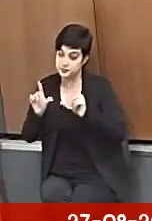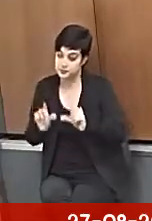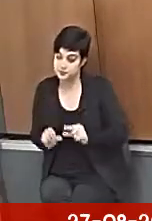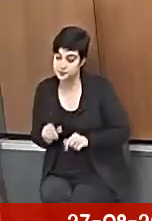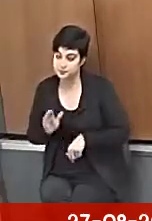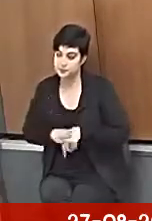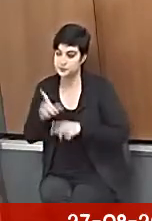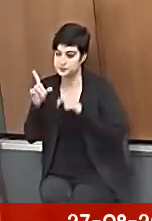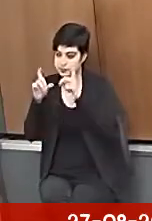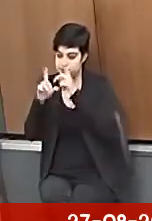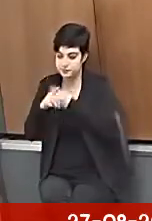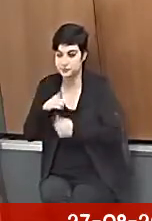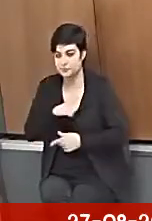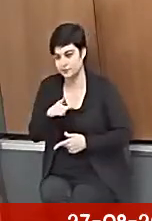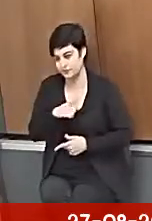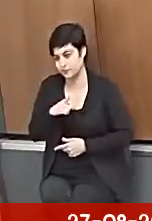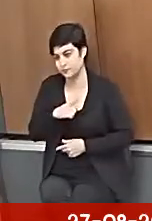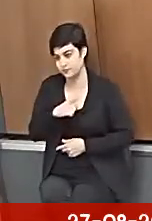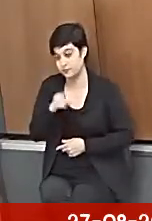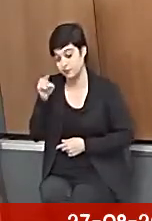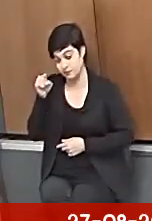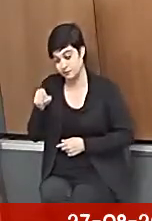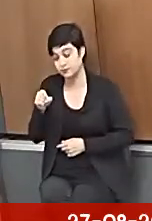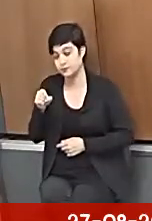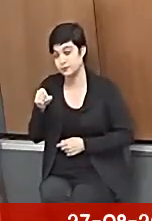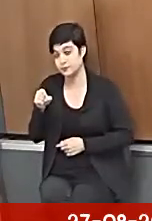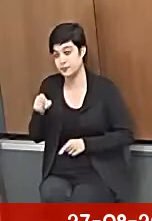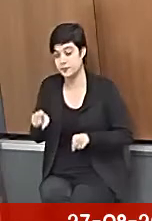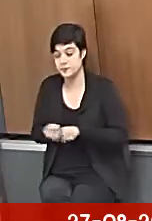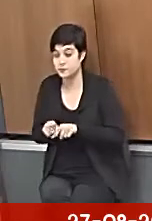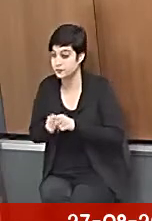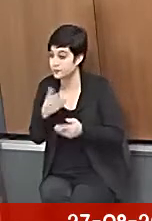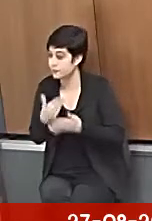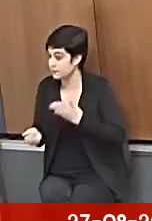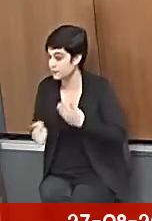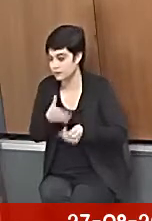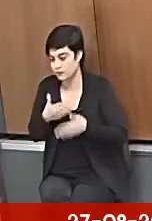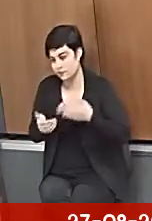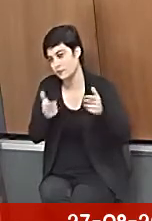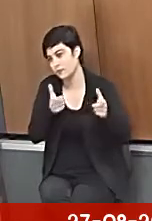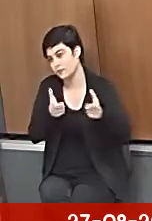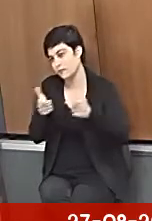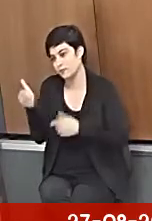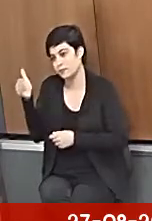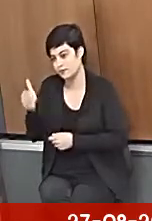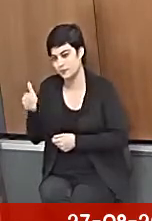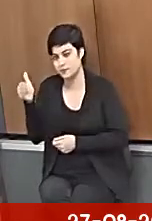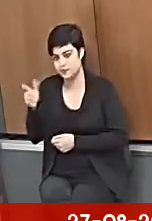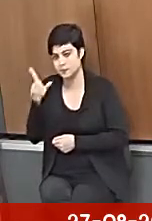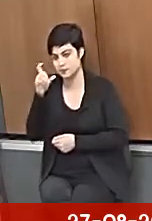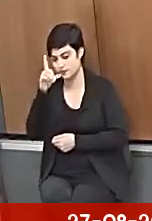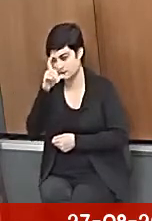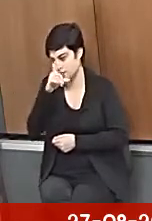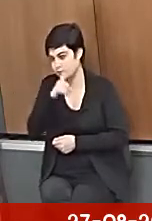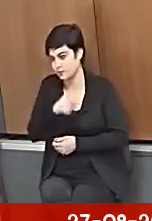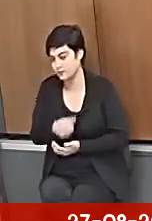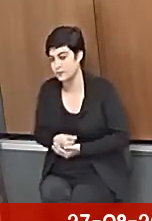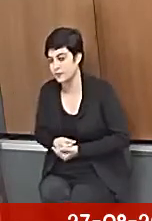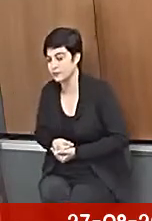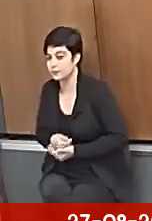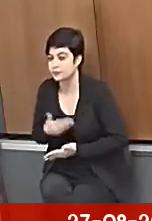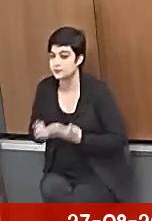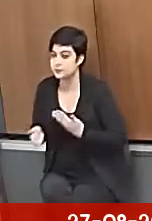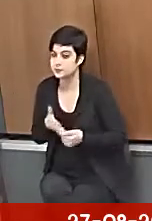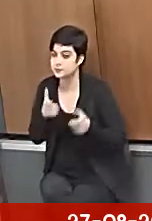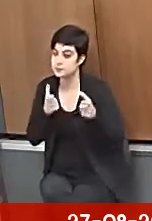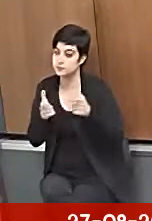nós não temos só essa dificuldade na minas arena nós temos a dificuldade no dia a dia todos os lugares que eu